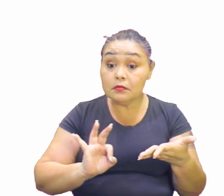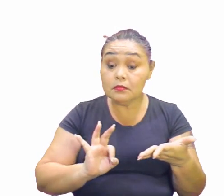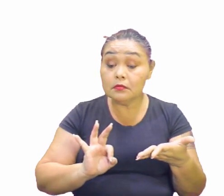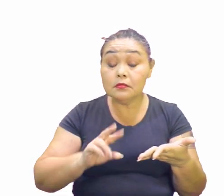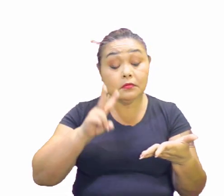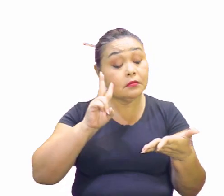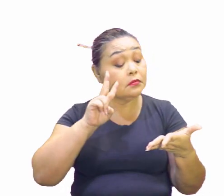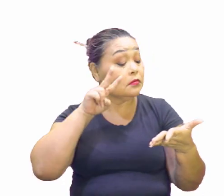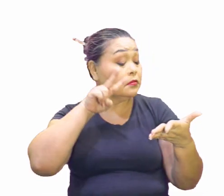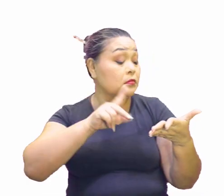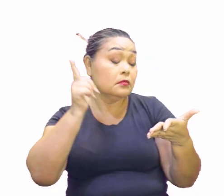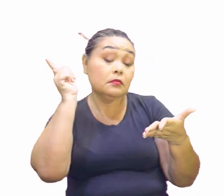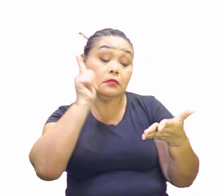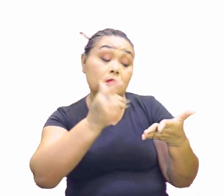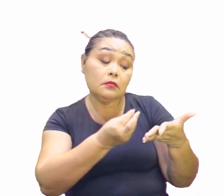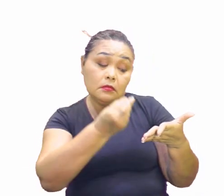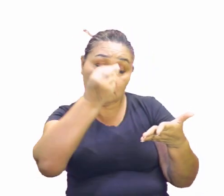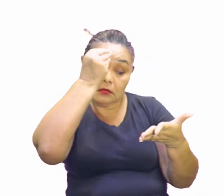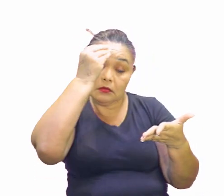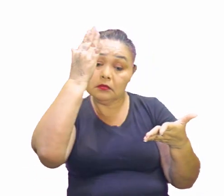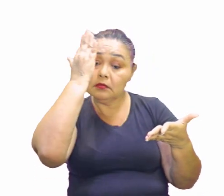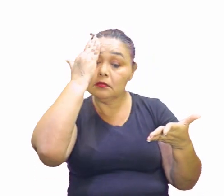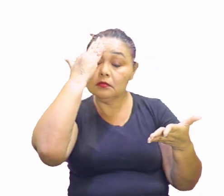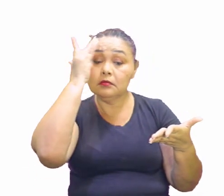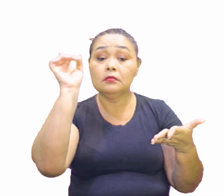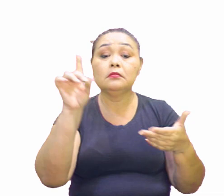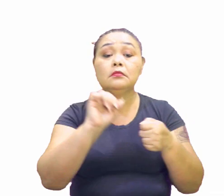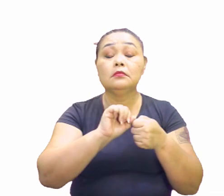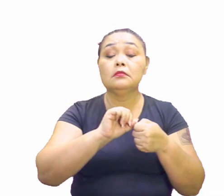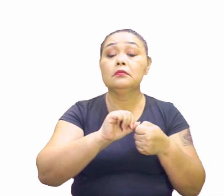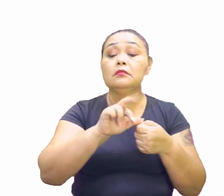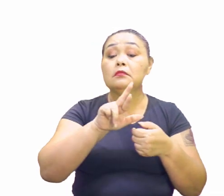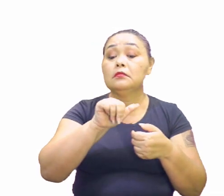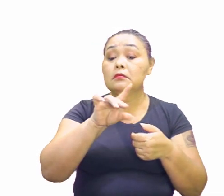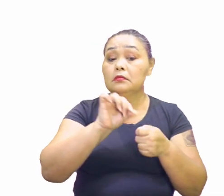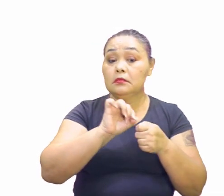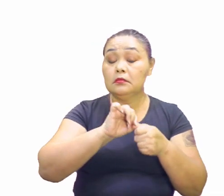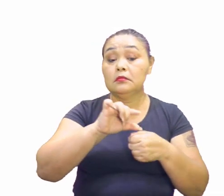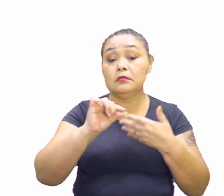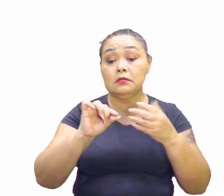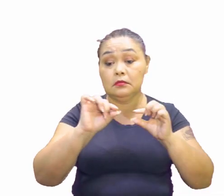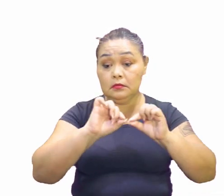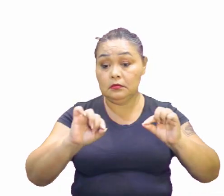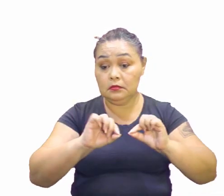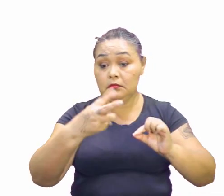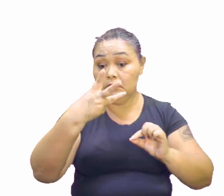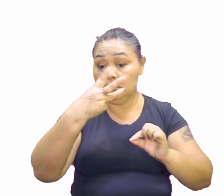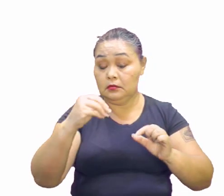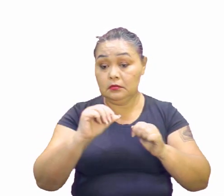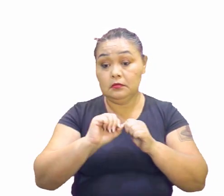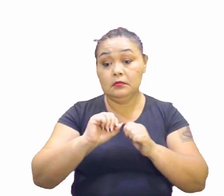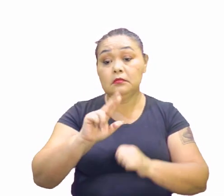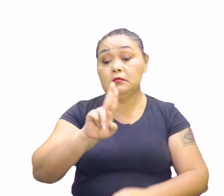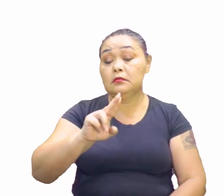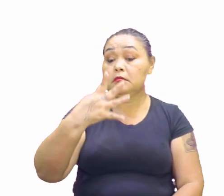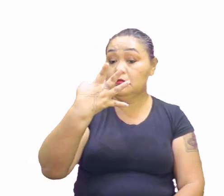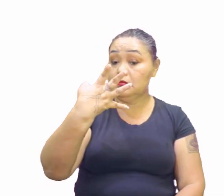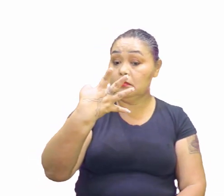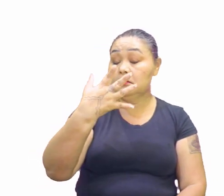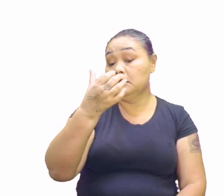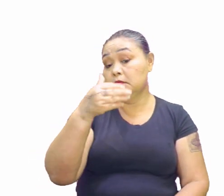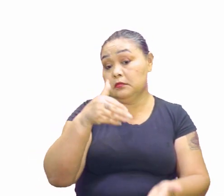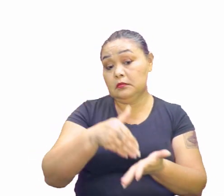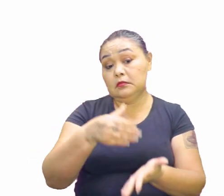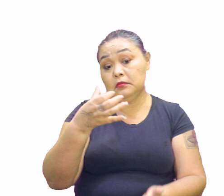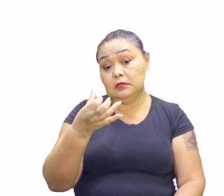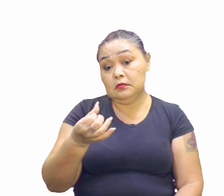o leitor ele não consegue compreender. Se a redação tiver 30 linhas, use 4 a